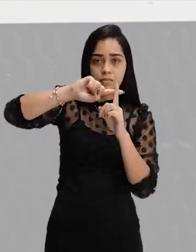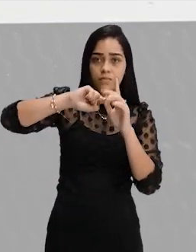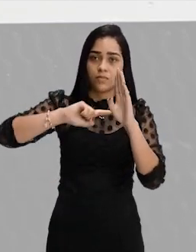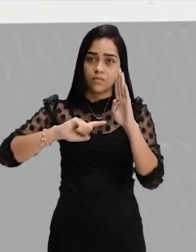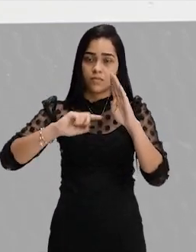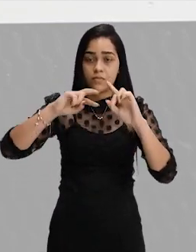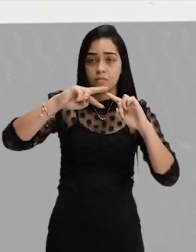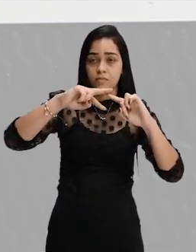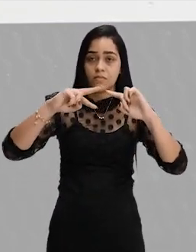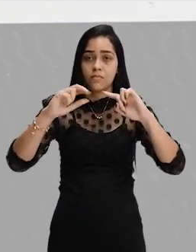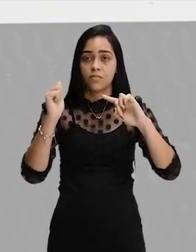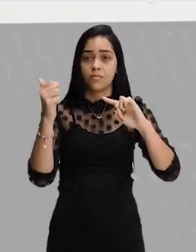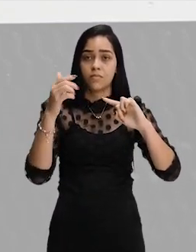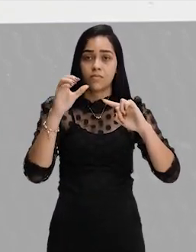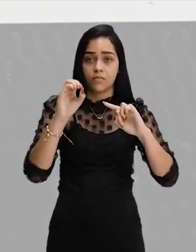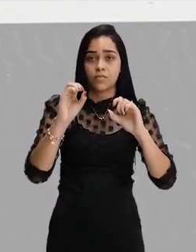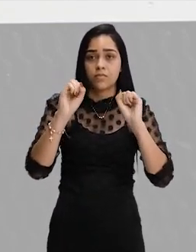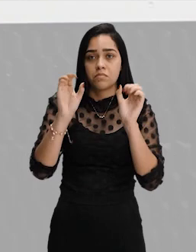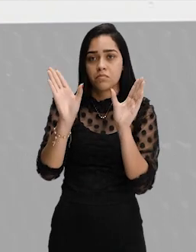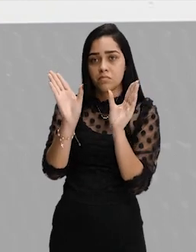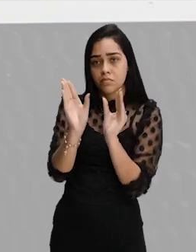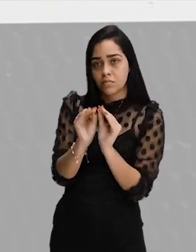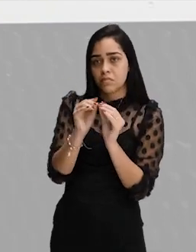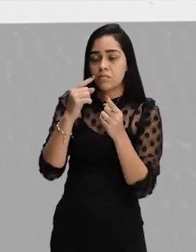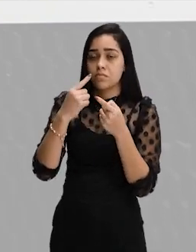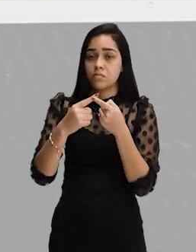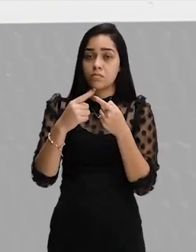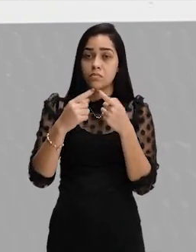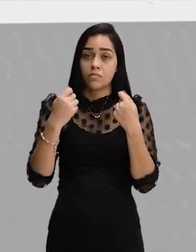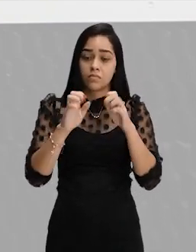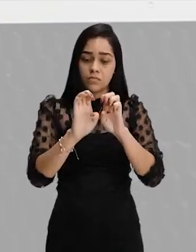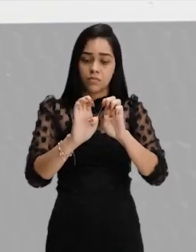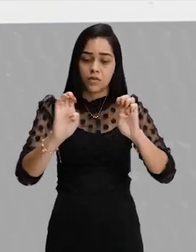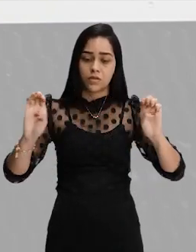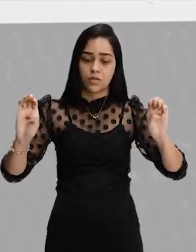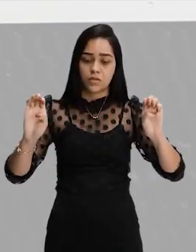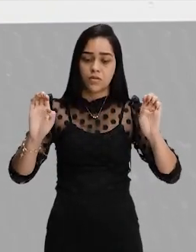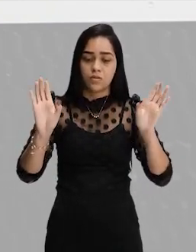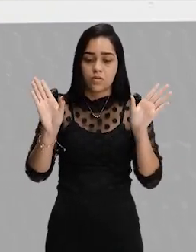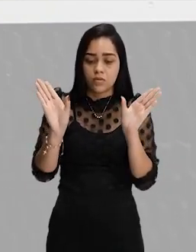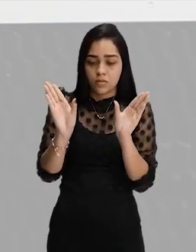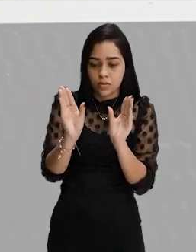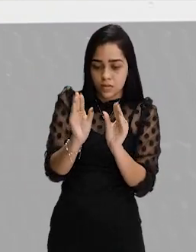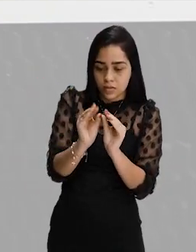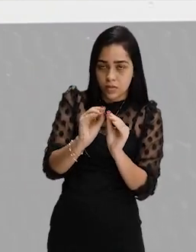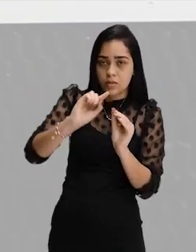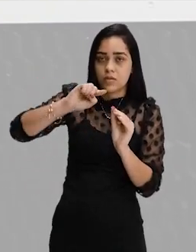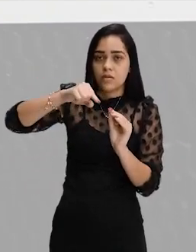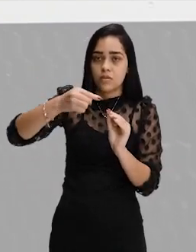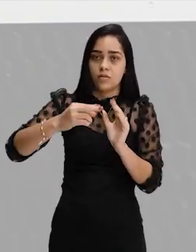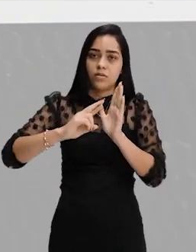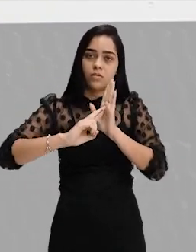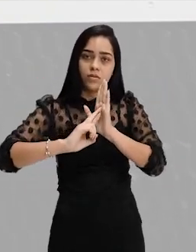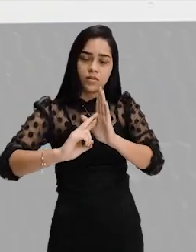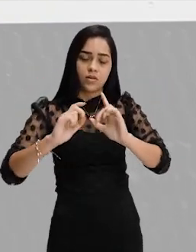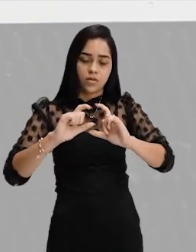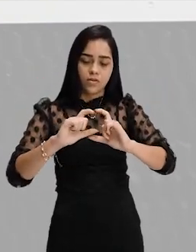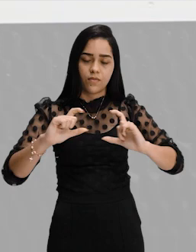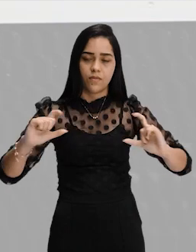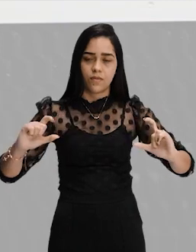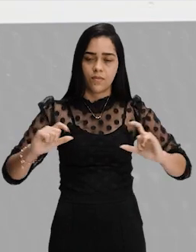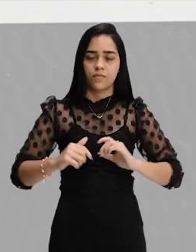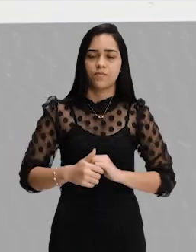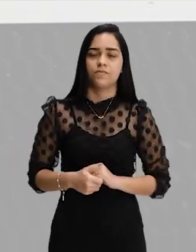que pode ser reduzida a forma, né? Que às vezes a equação você tem que deixar ela na forma reduzida e representá-la em uma dessas formas